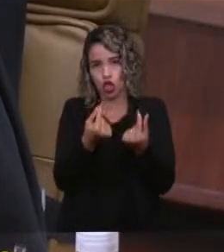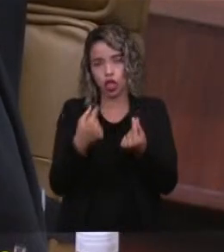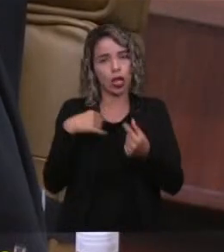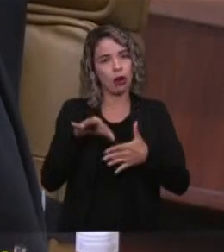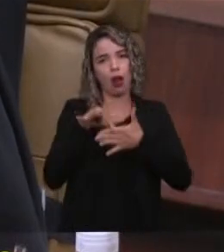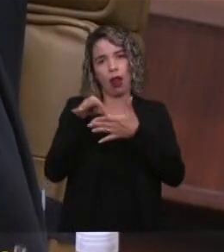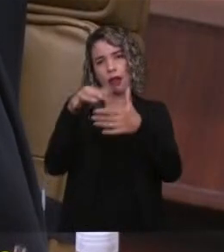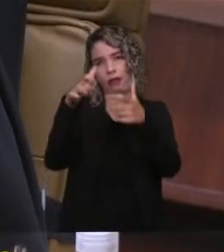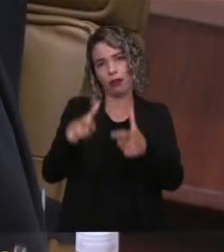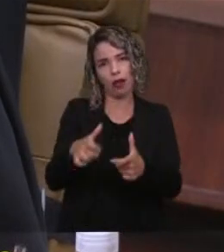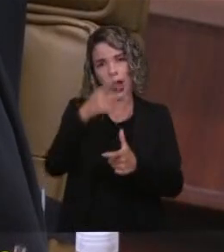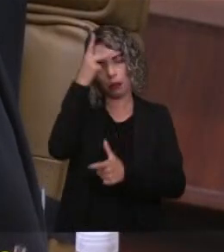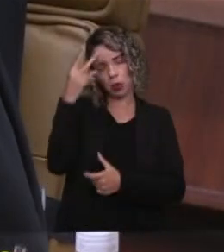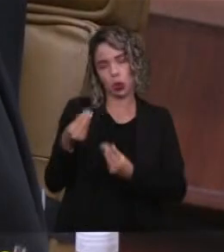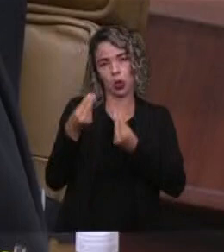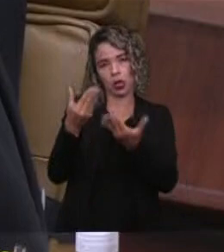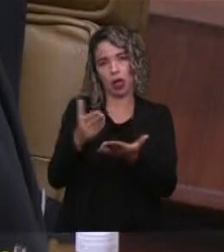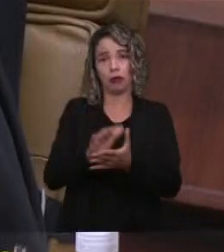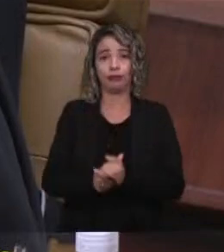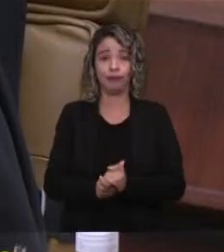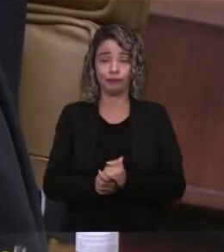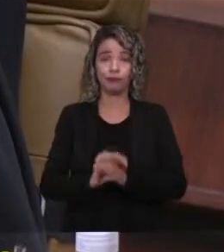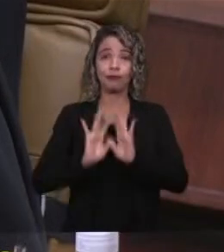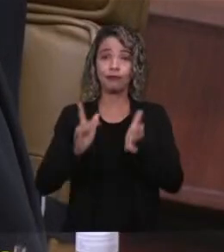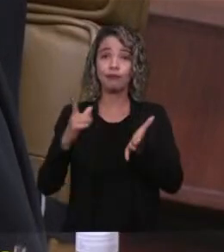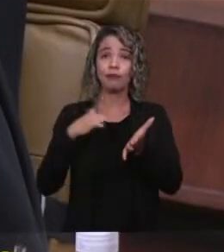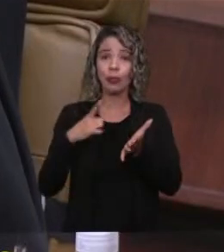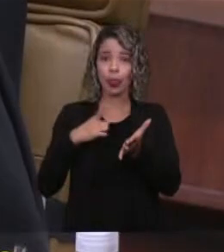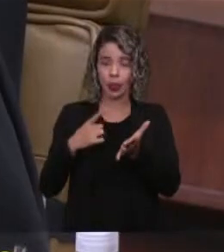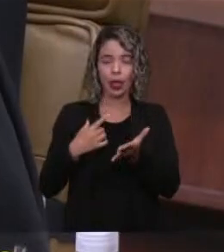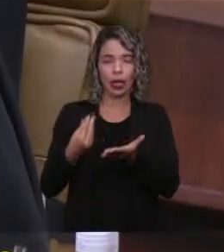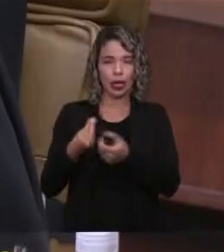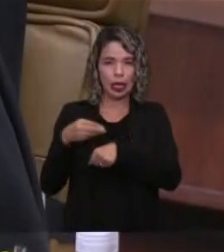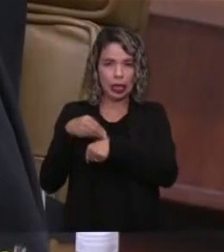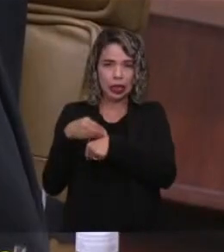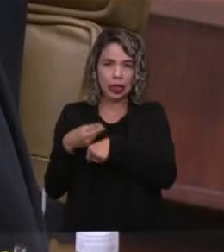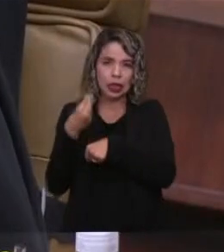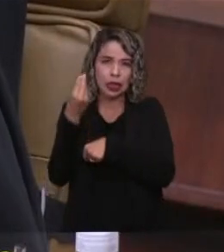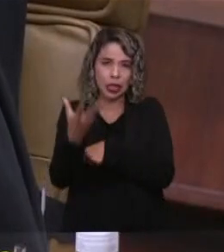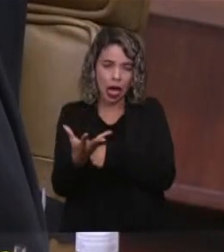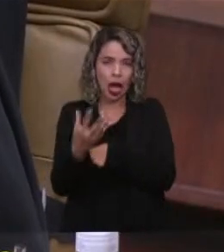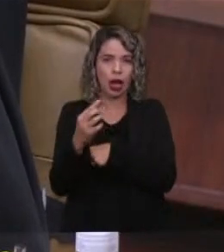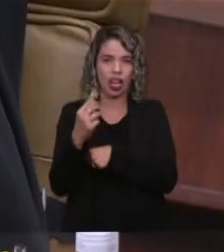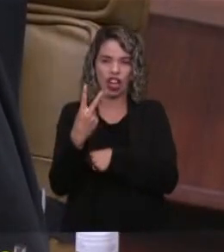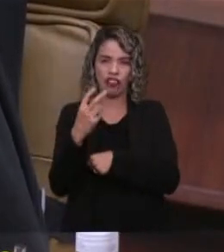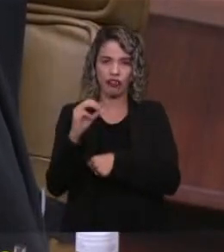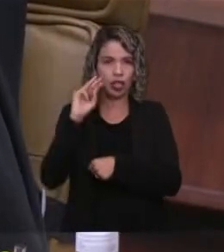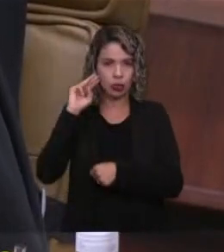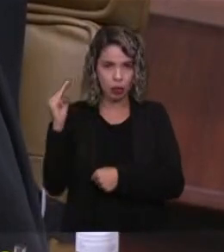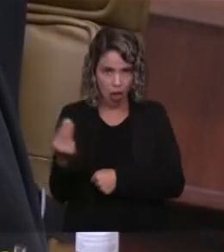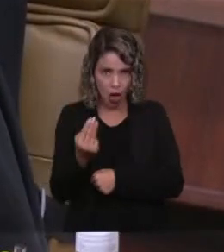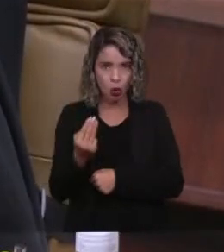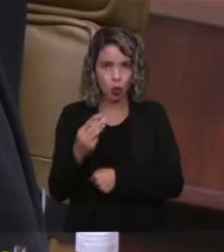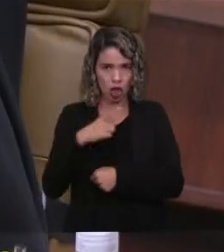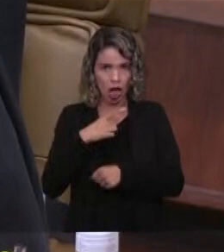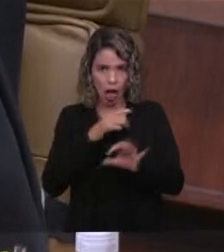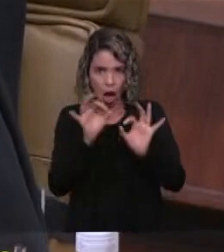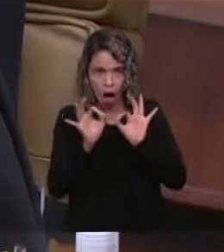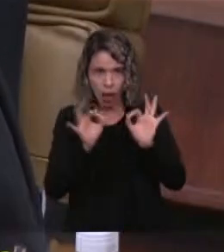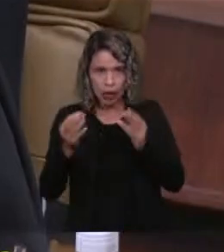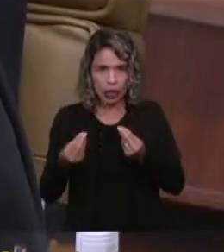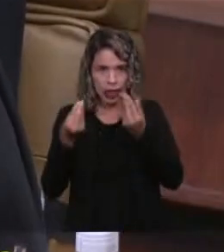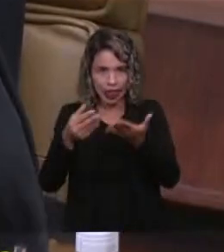Ricardo disse que ele fez entregas para esses pagamentos dos 20 milhões? Diz o colaborador, fez. O